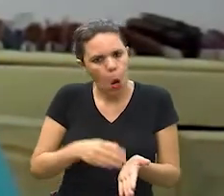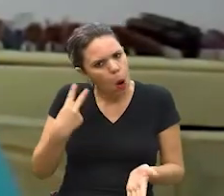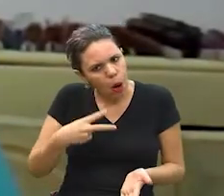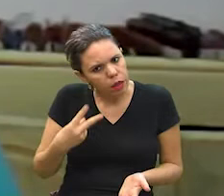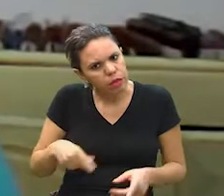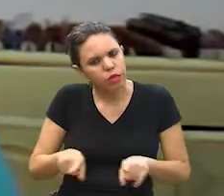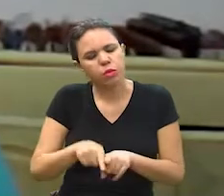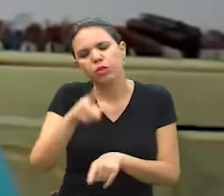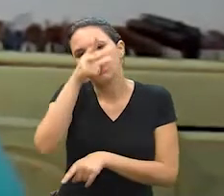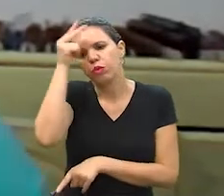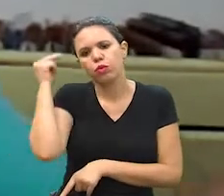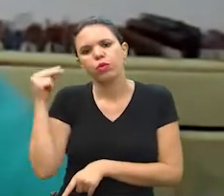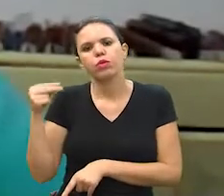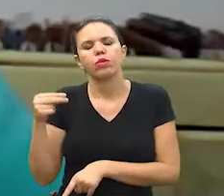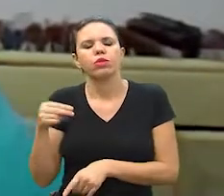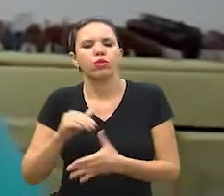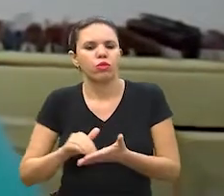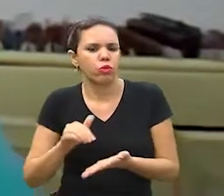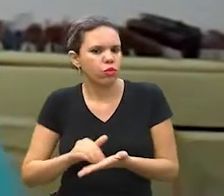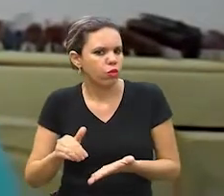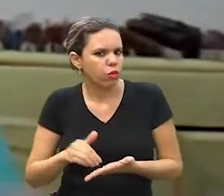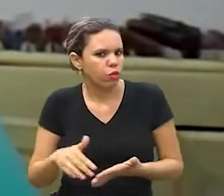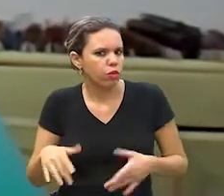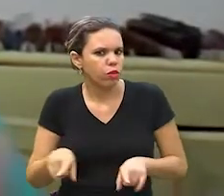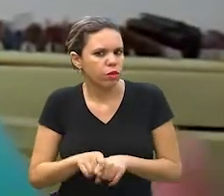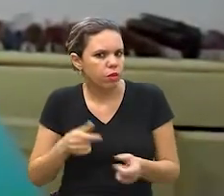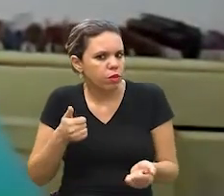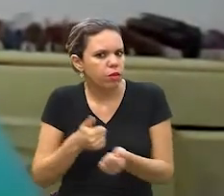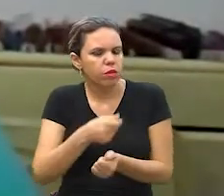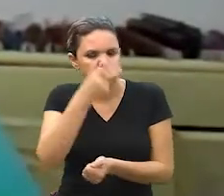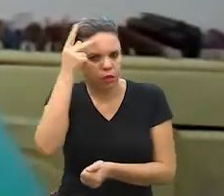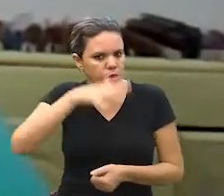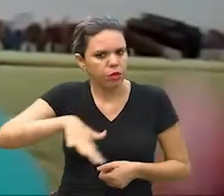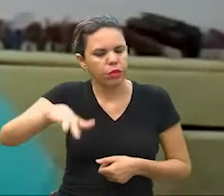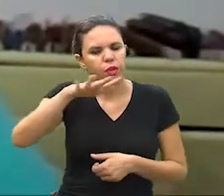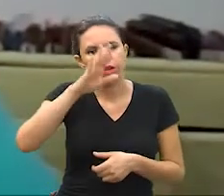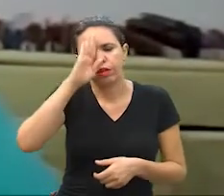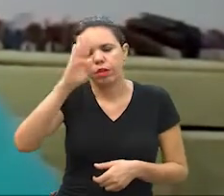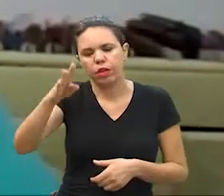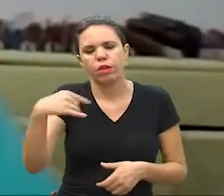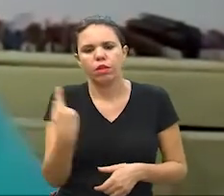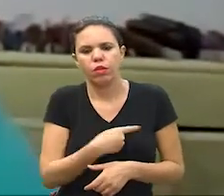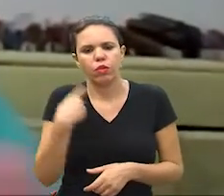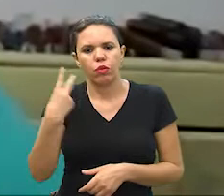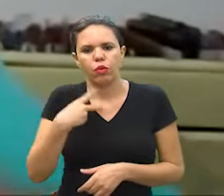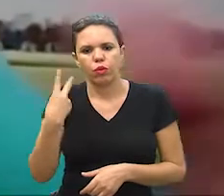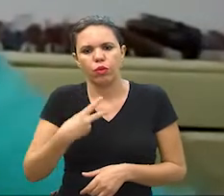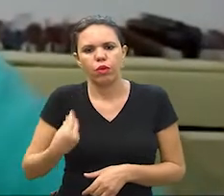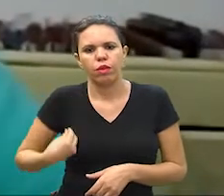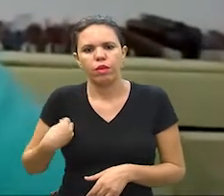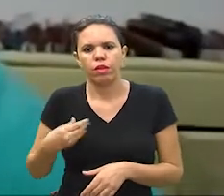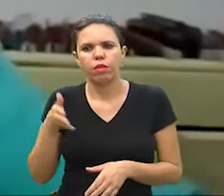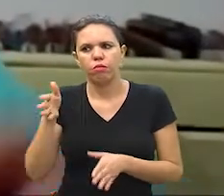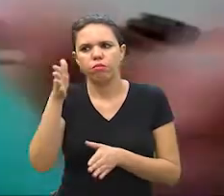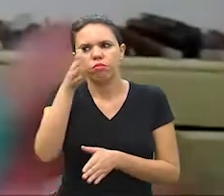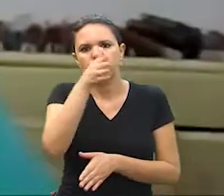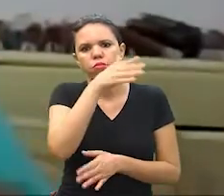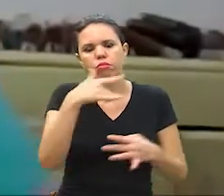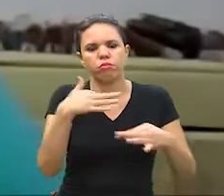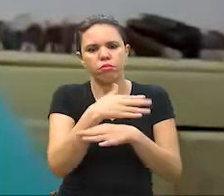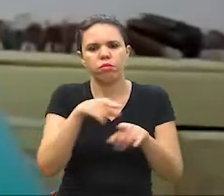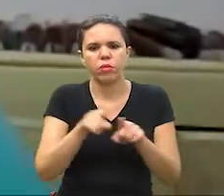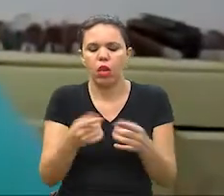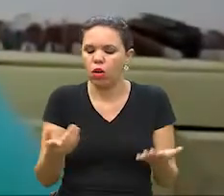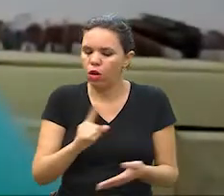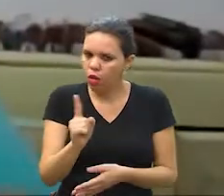e cobra do prefeito, cobra dos secretários, que está mais próximo dele. Principalmente nós vereadores que estamos circulando, agora